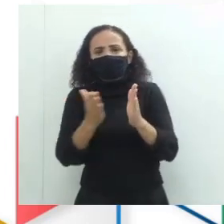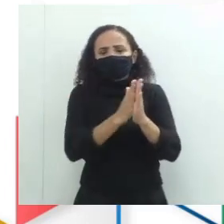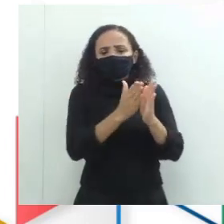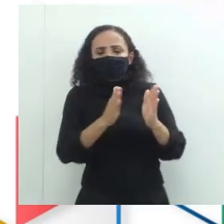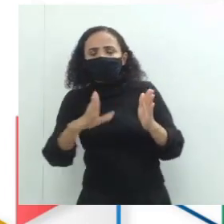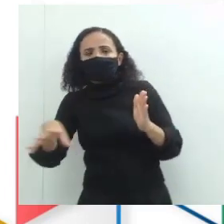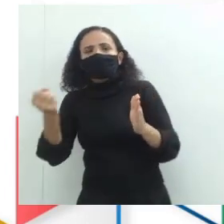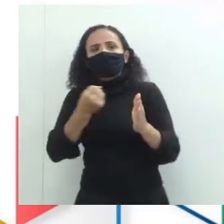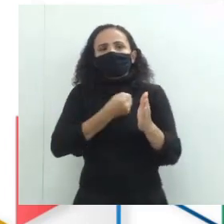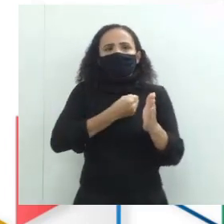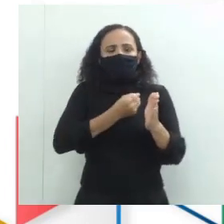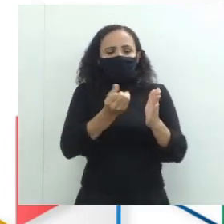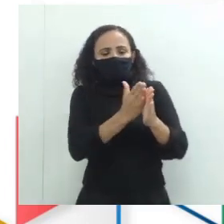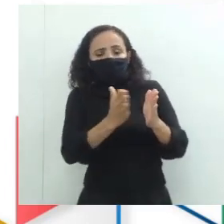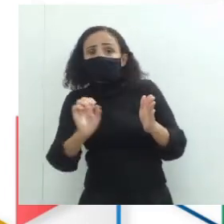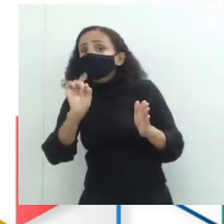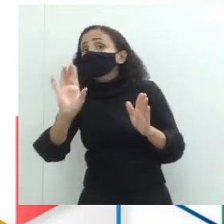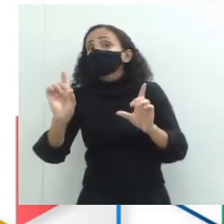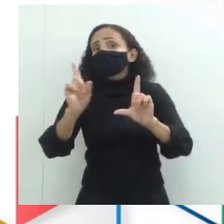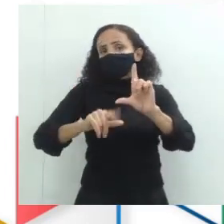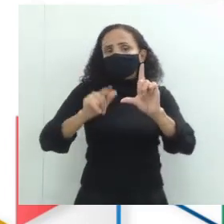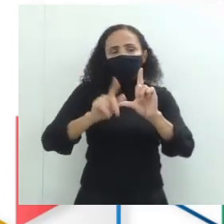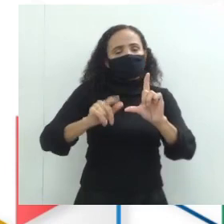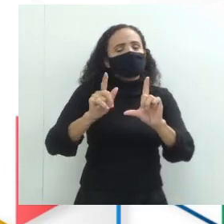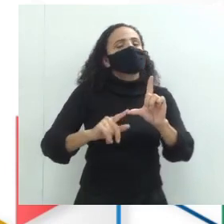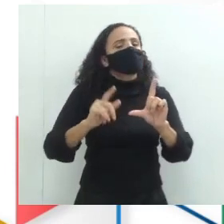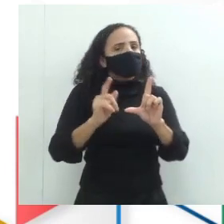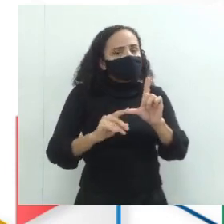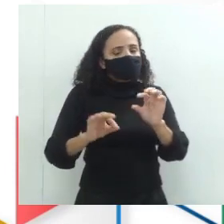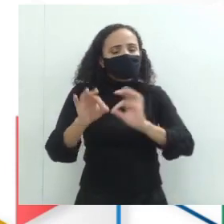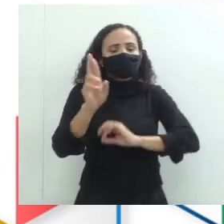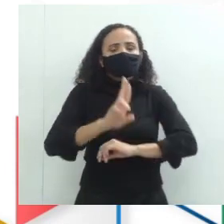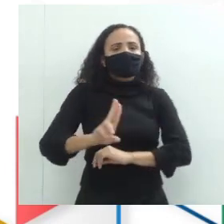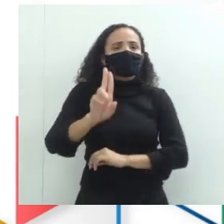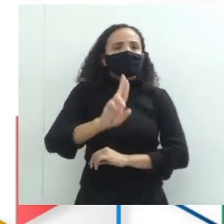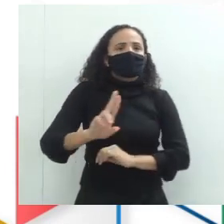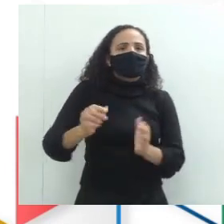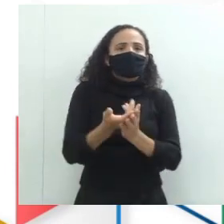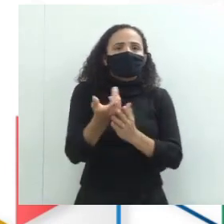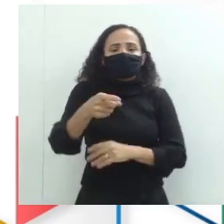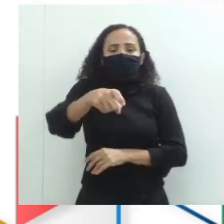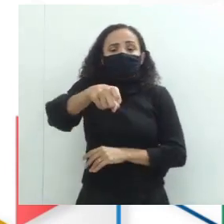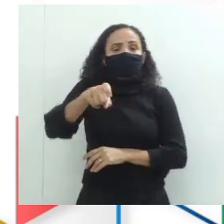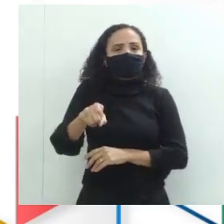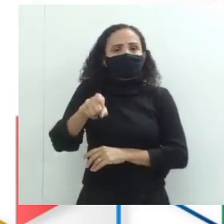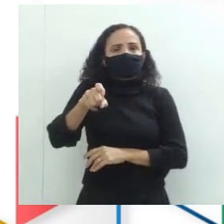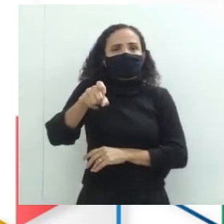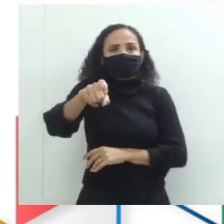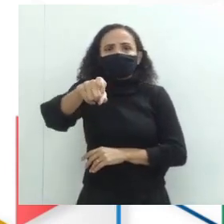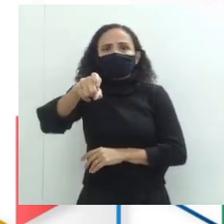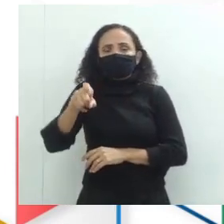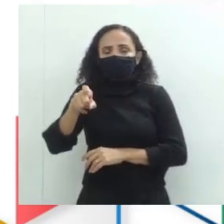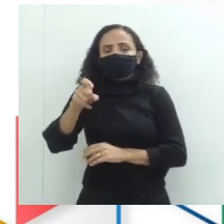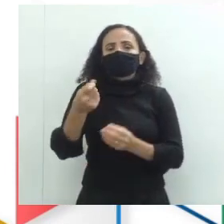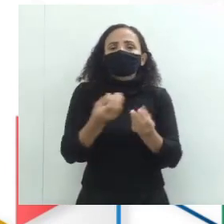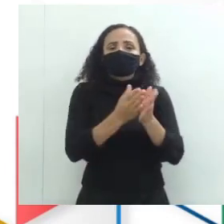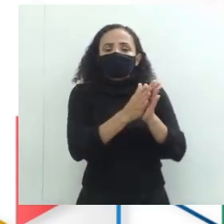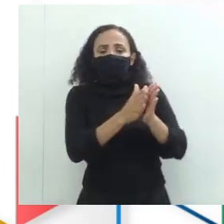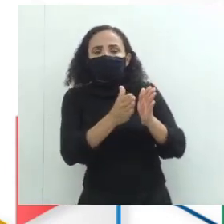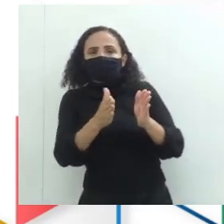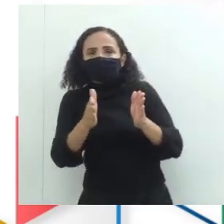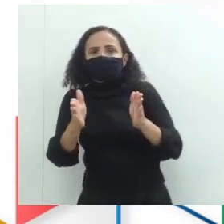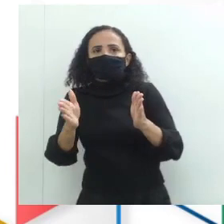e descrevia as equações. Então ele colocava o X da questão em forma